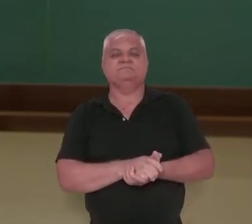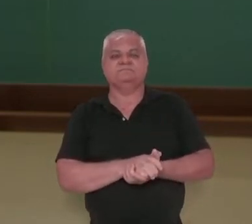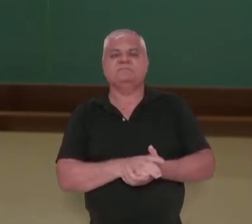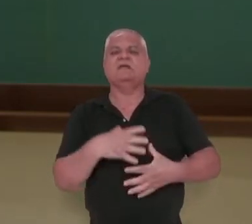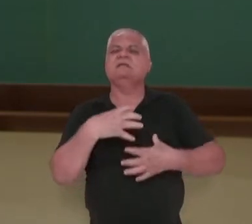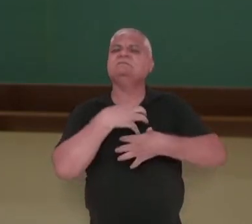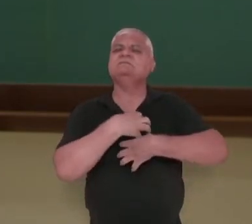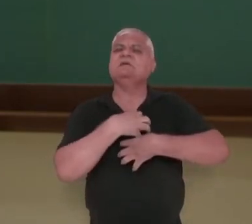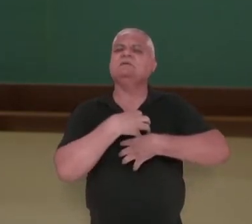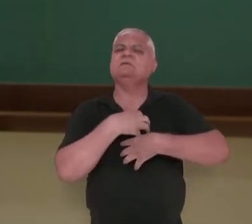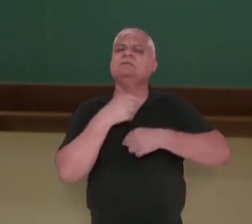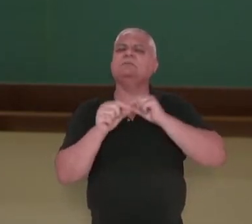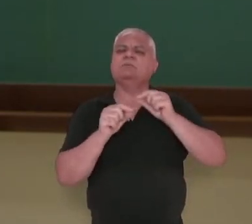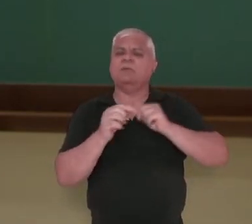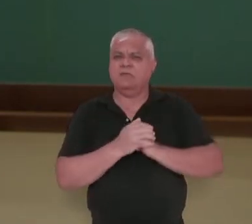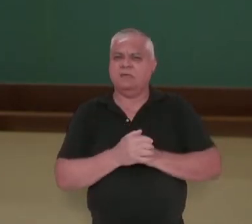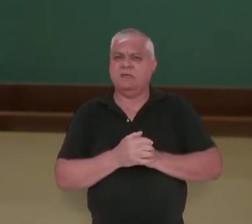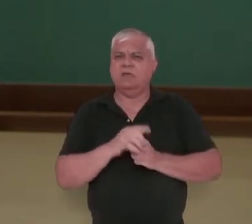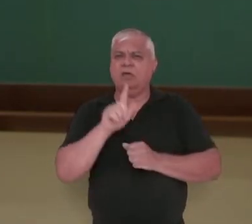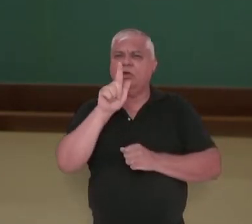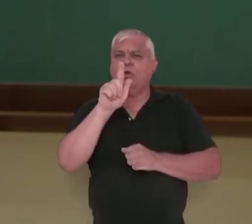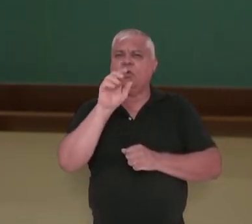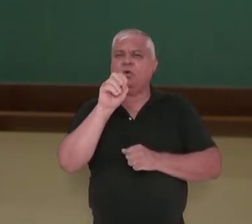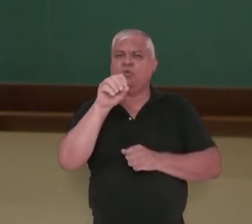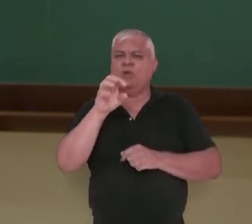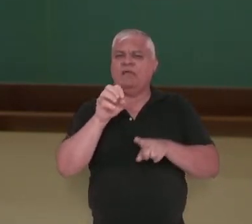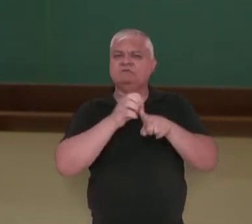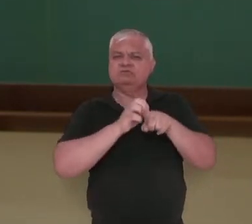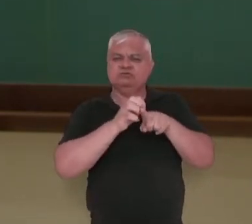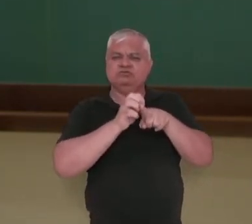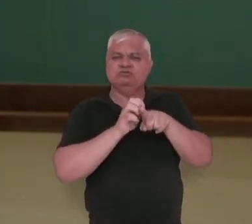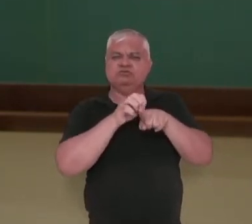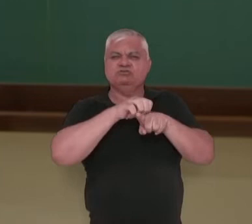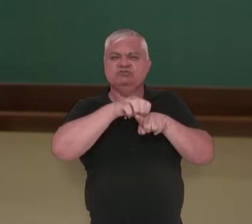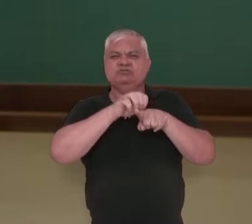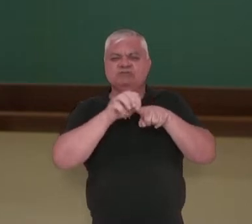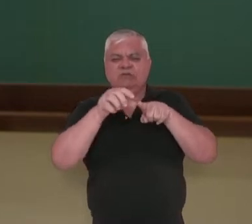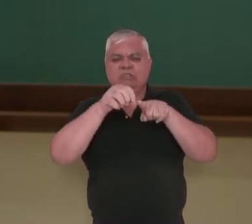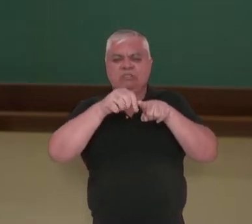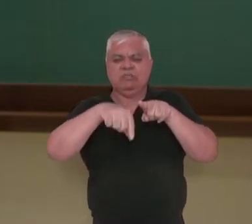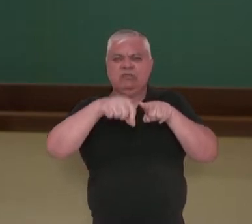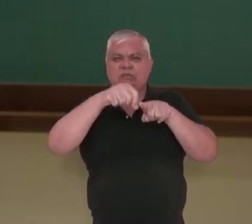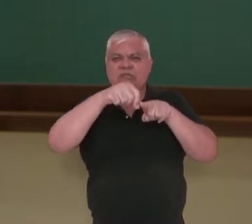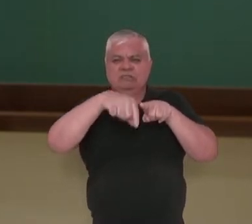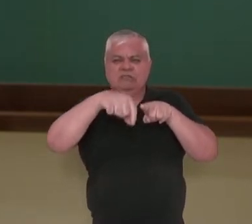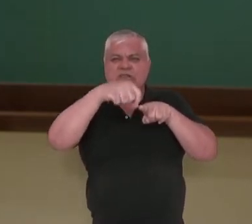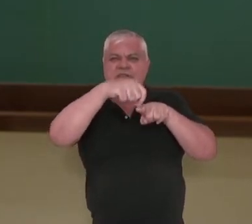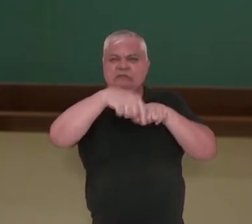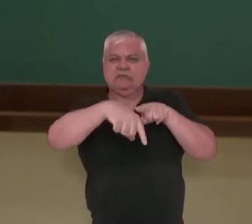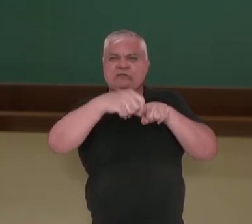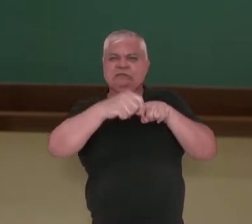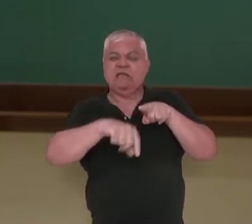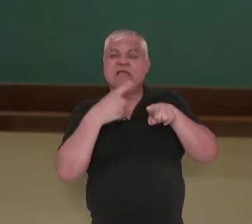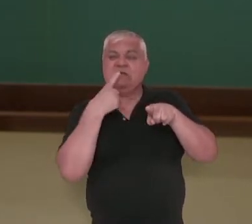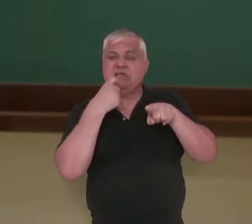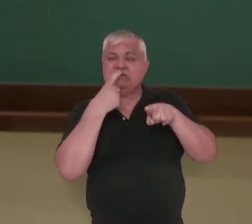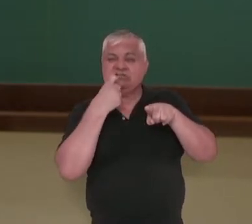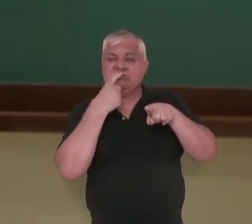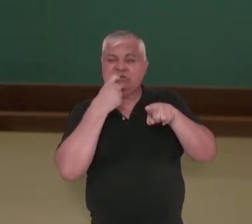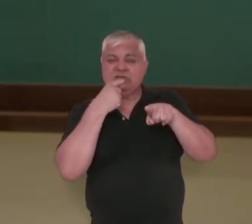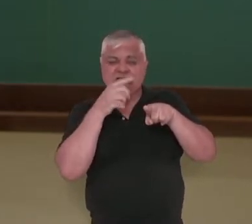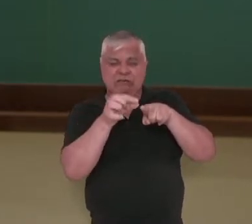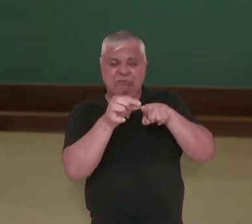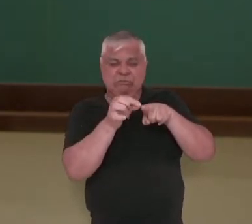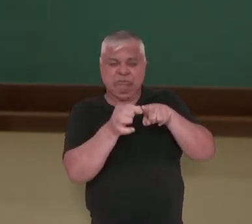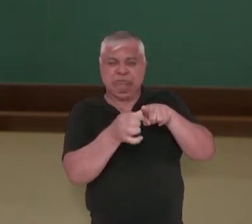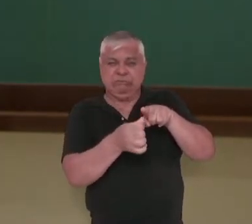Sintomas? Sim. Coceira, muita coceira, secreção que é liberada, sangramento na parte